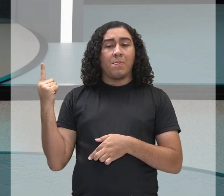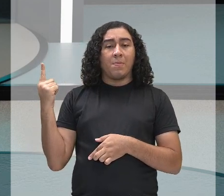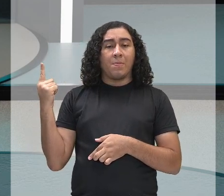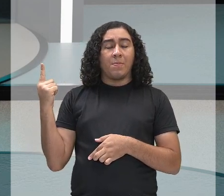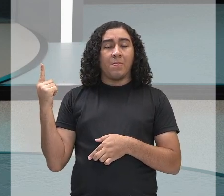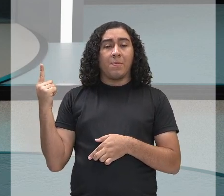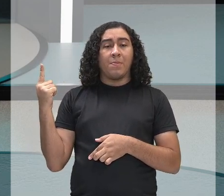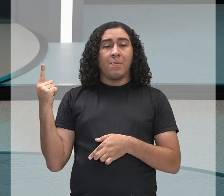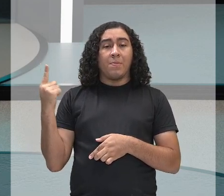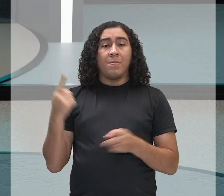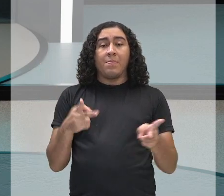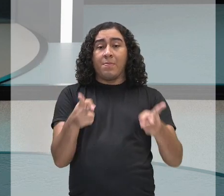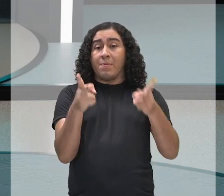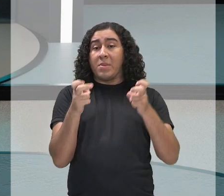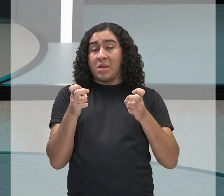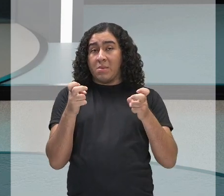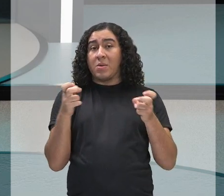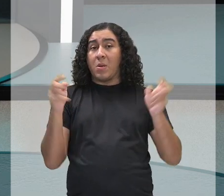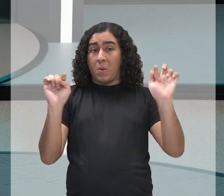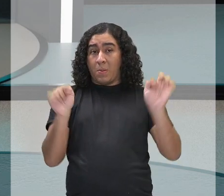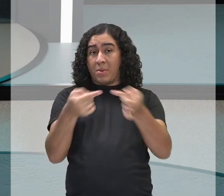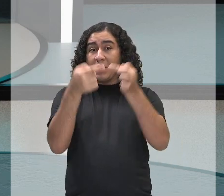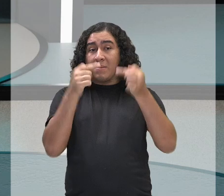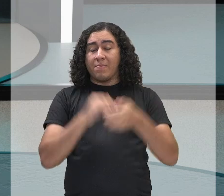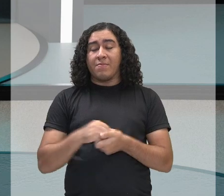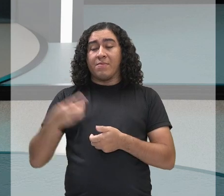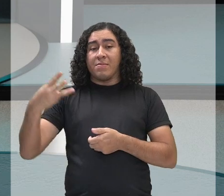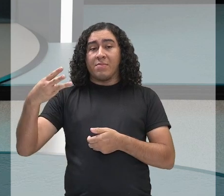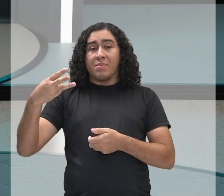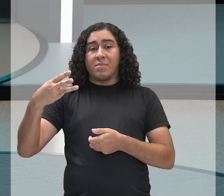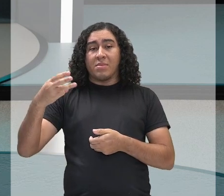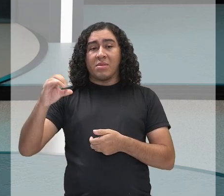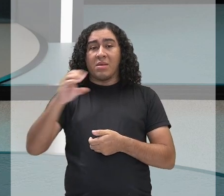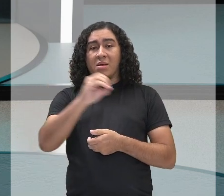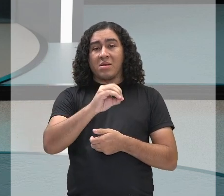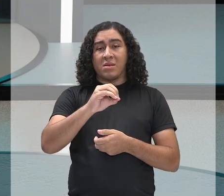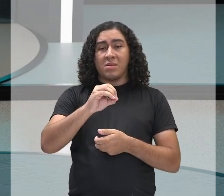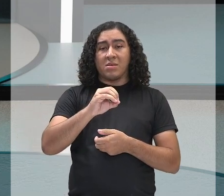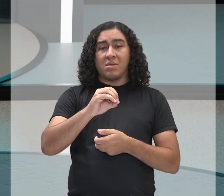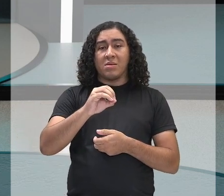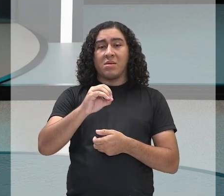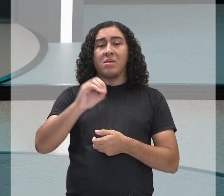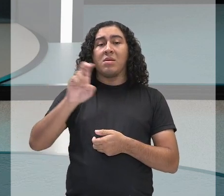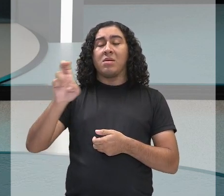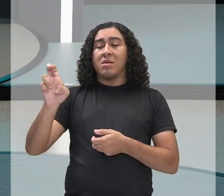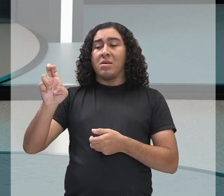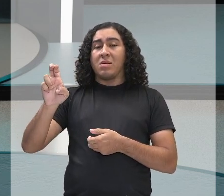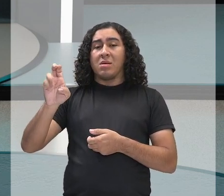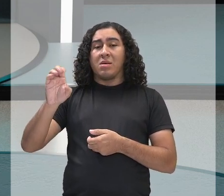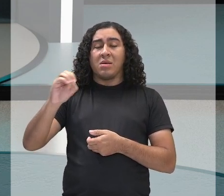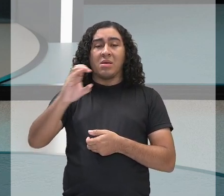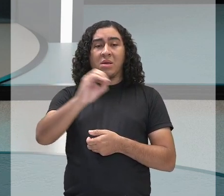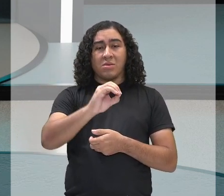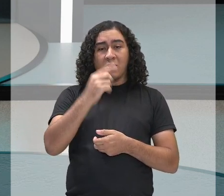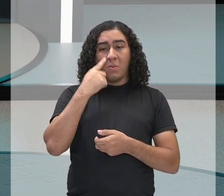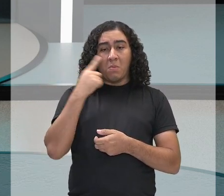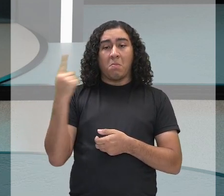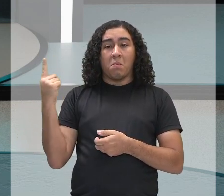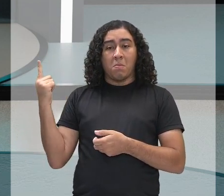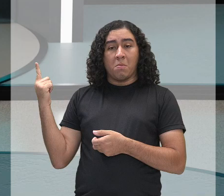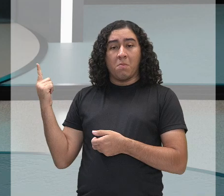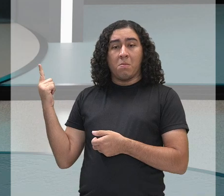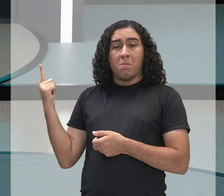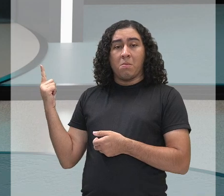200. Repararam na lógica? 300. 300, 400, 400, 500, aqui